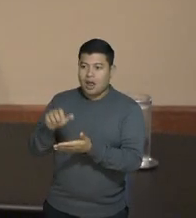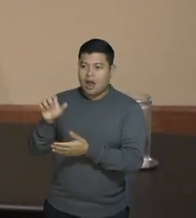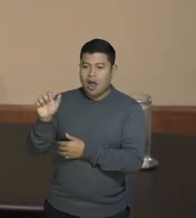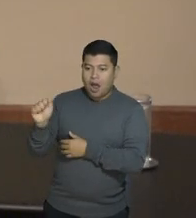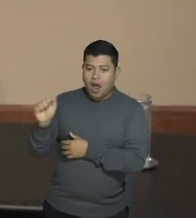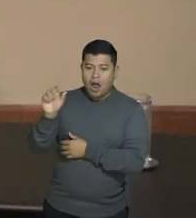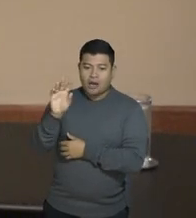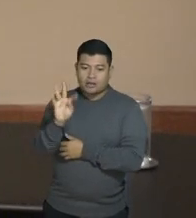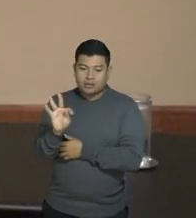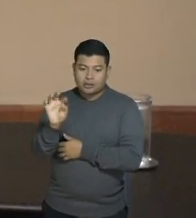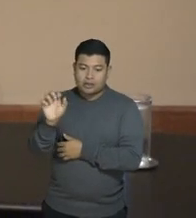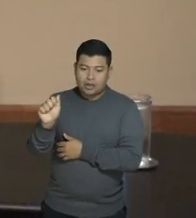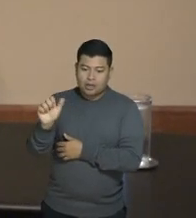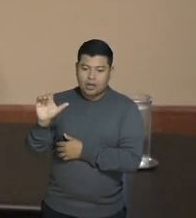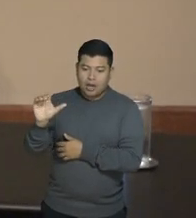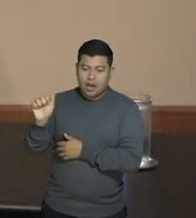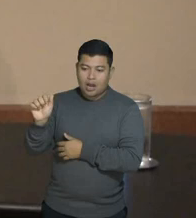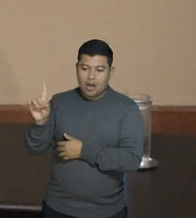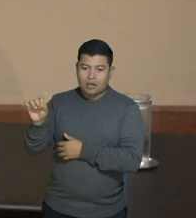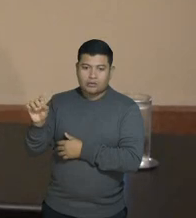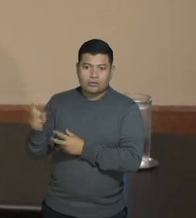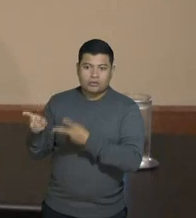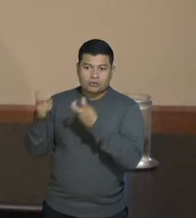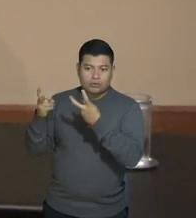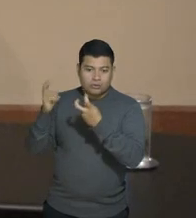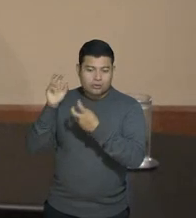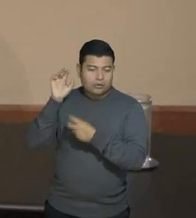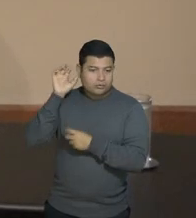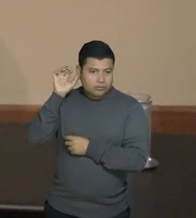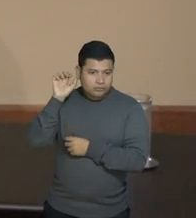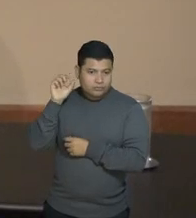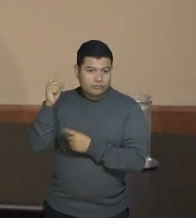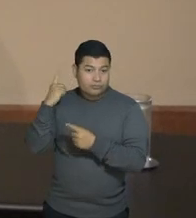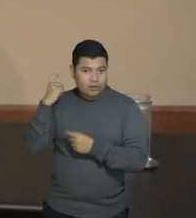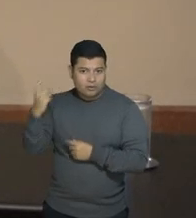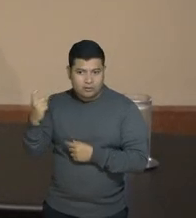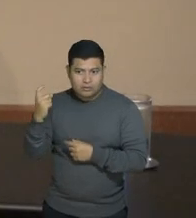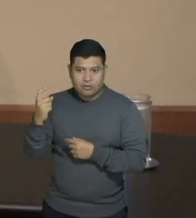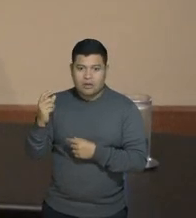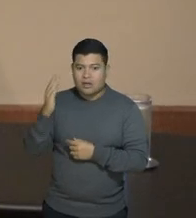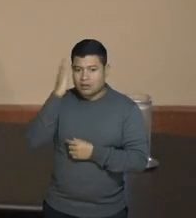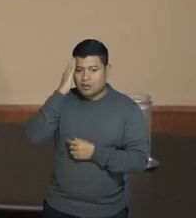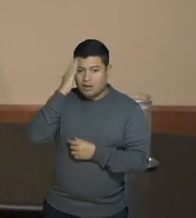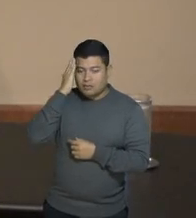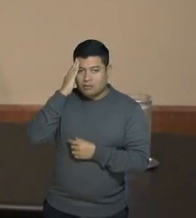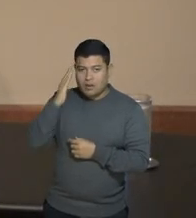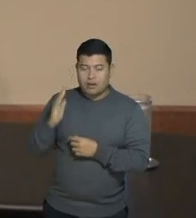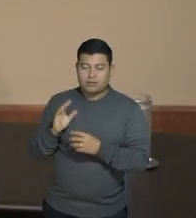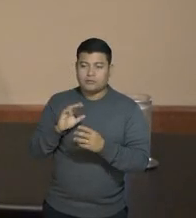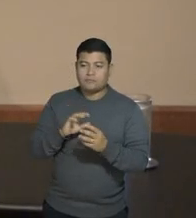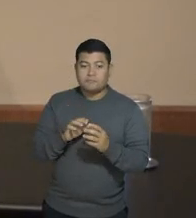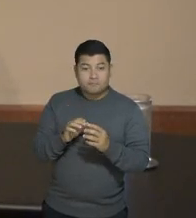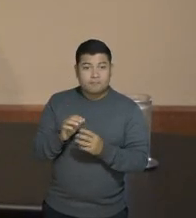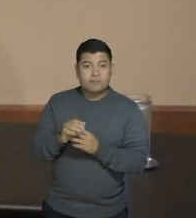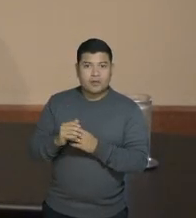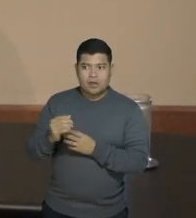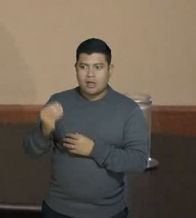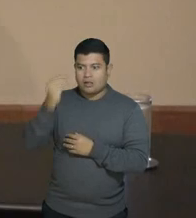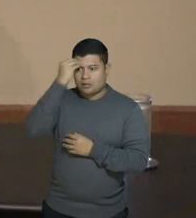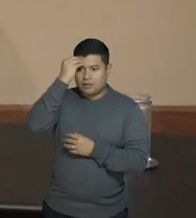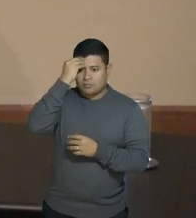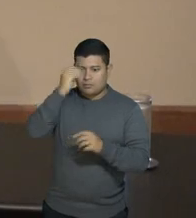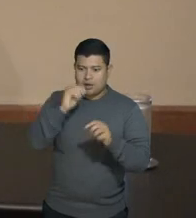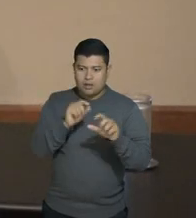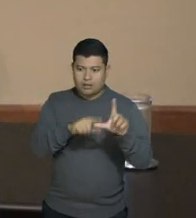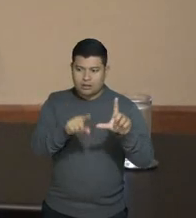atacado, eu tenho que saber a sequência sonora, lembrar dessa letra, da